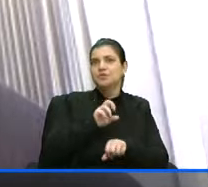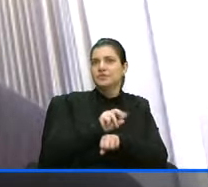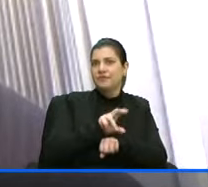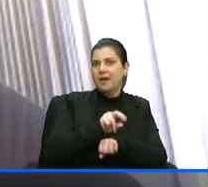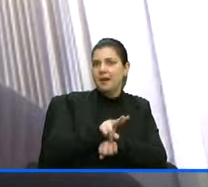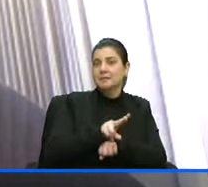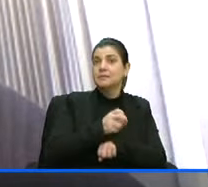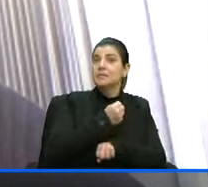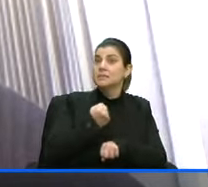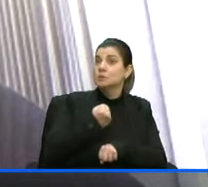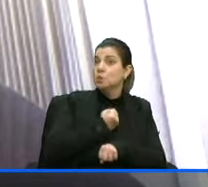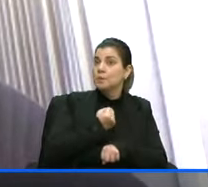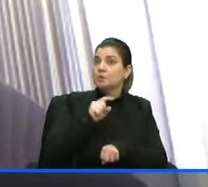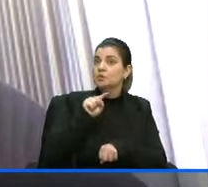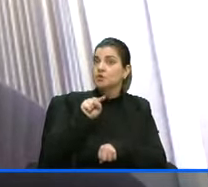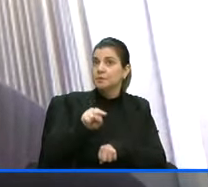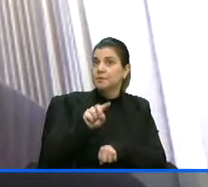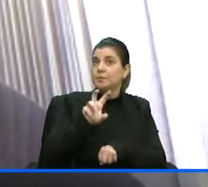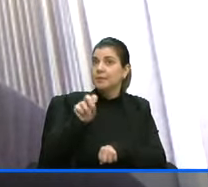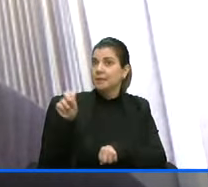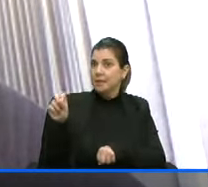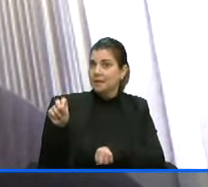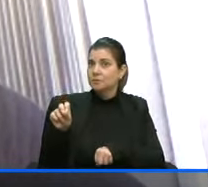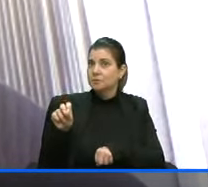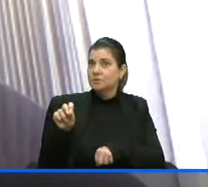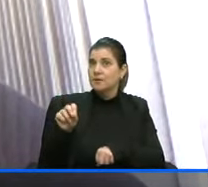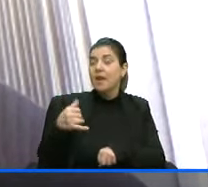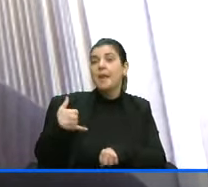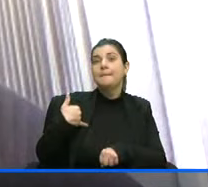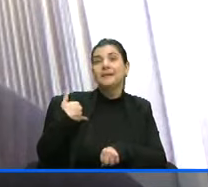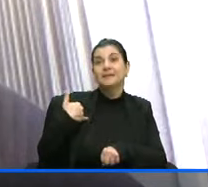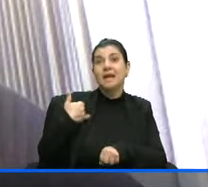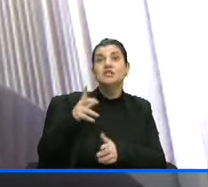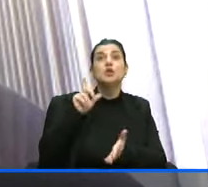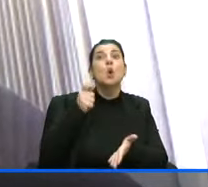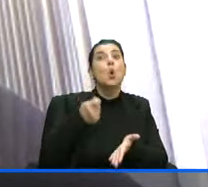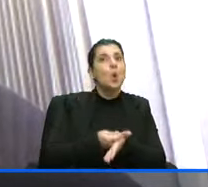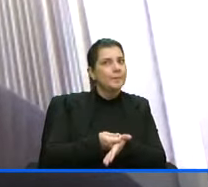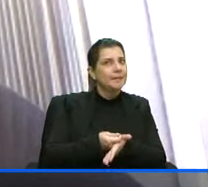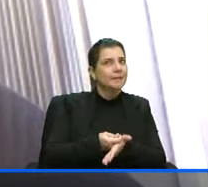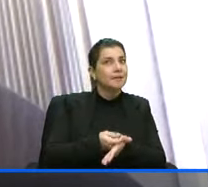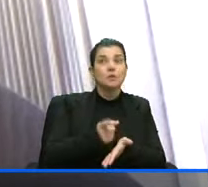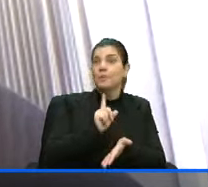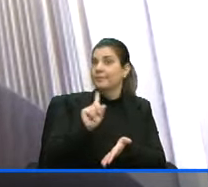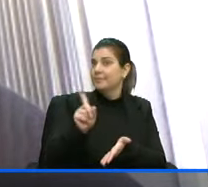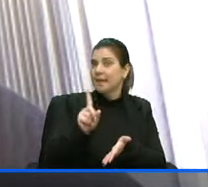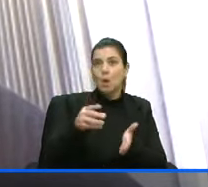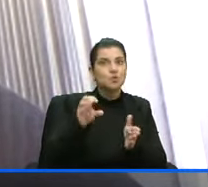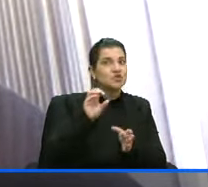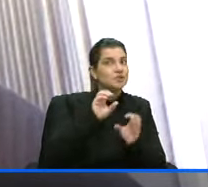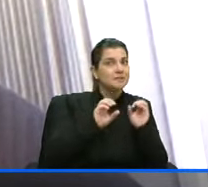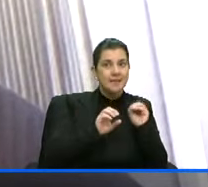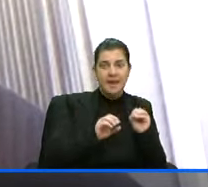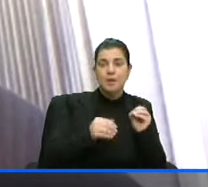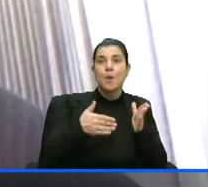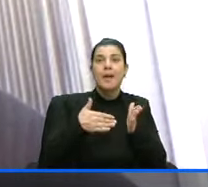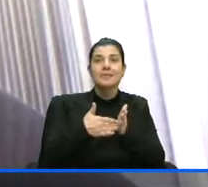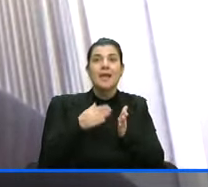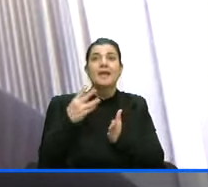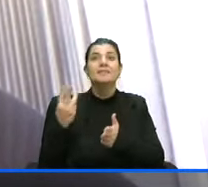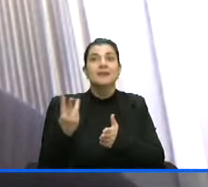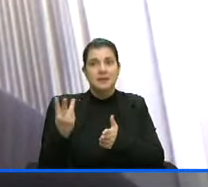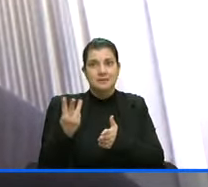esse número de 1.500, já te respondendo, é para a idade obrigatória. Não é de 0 a 3. De berçário e Certo.